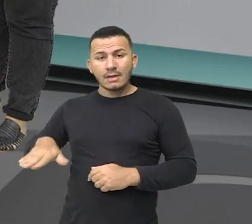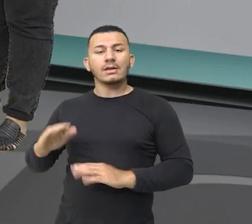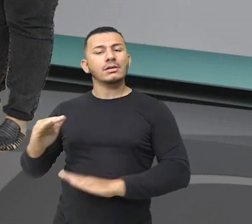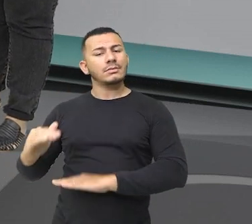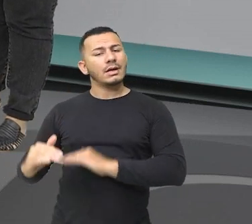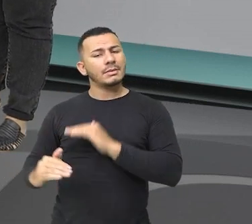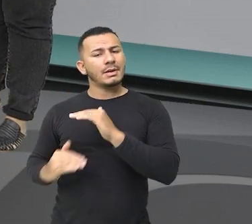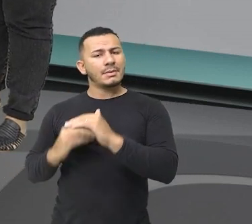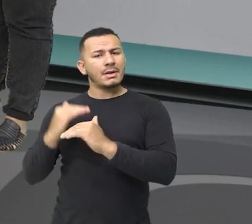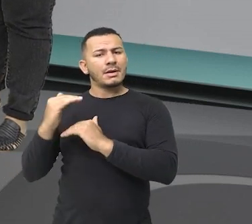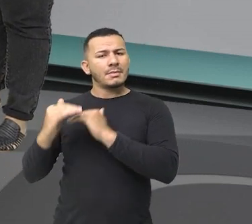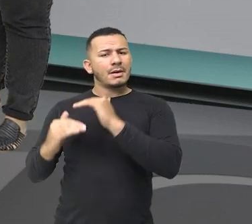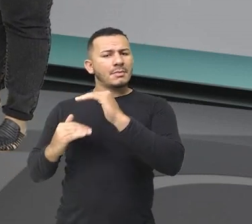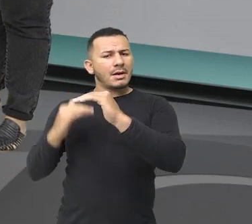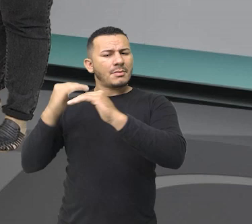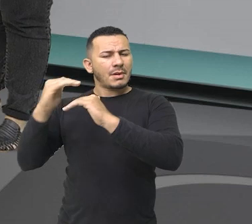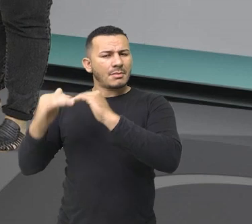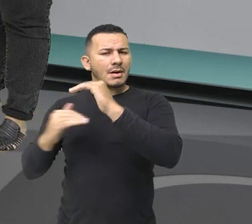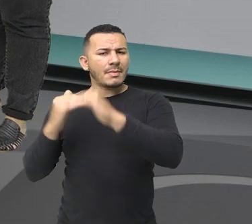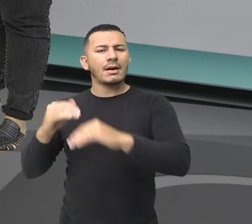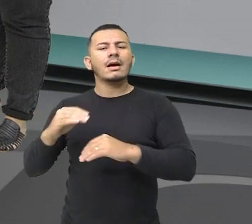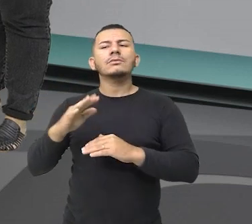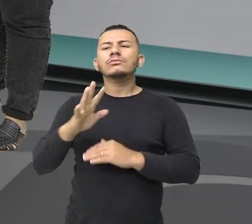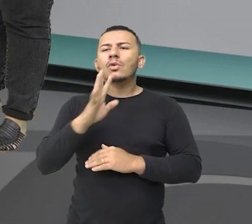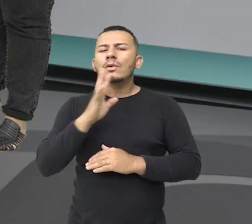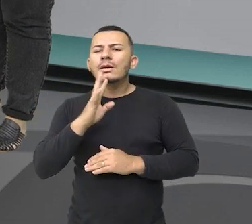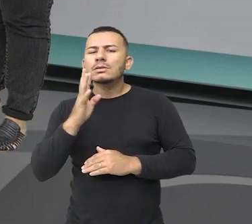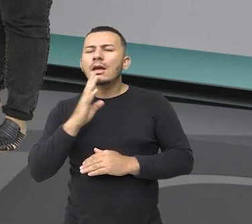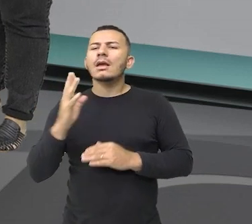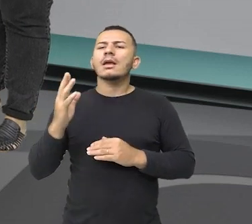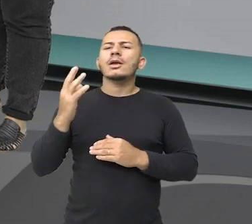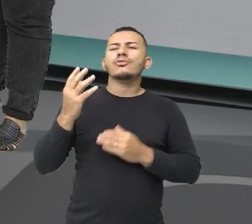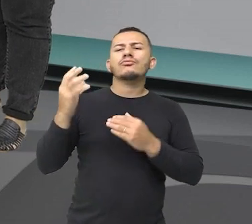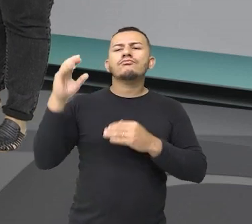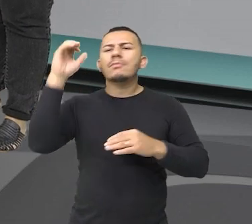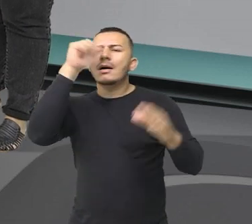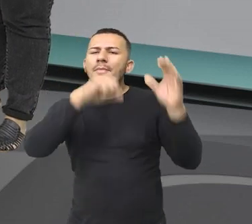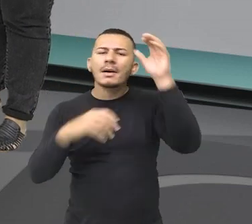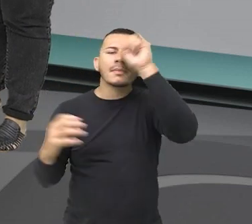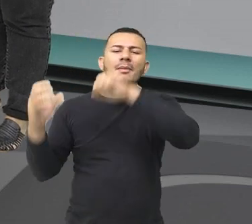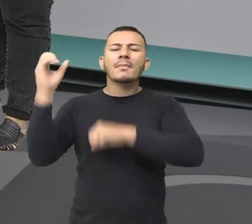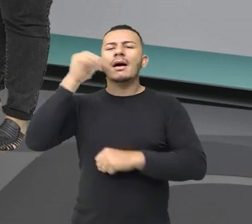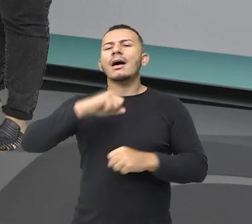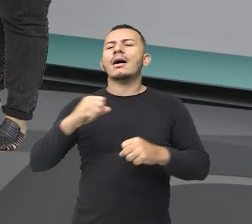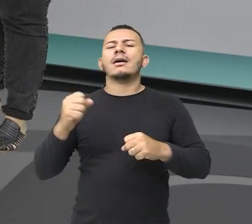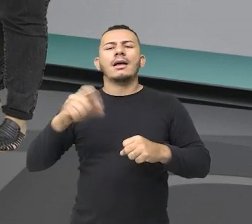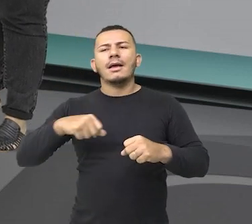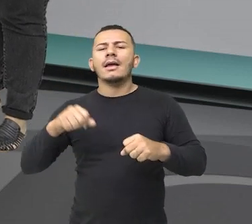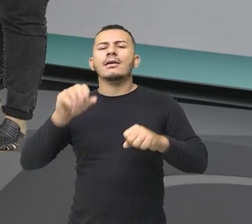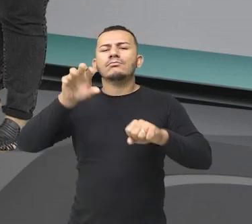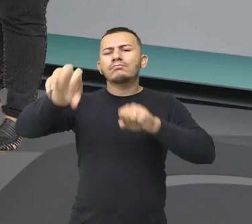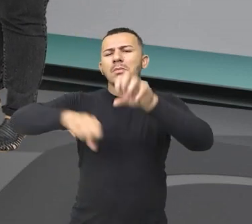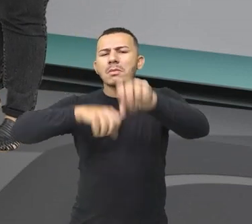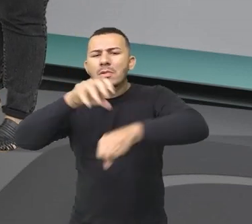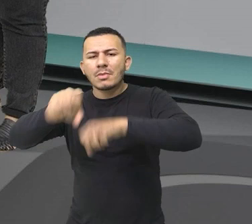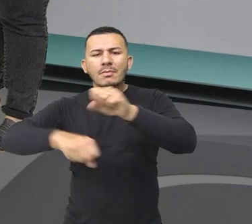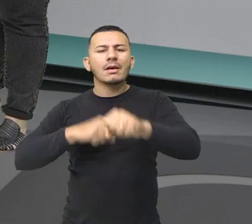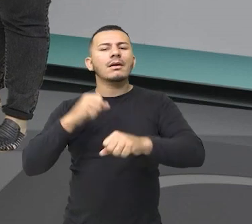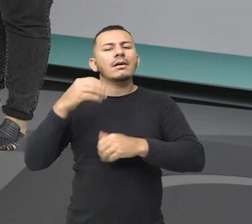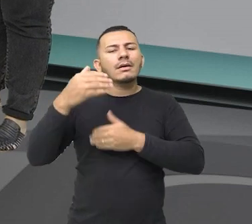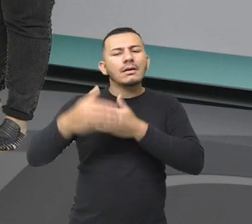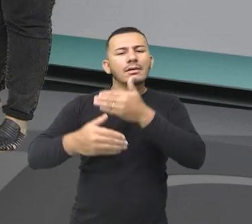estão formando ali a noção do que é certo e do que é errado, ainda estão aprendendo a construir esses julgamentos e também a questão